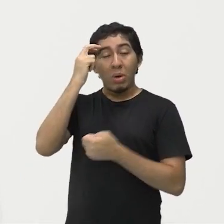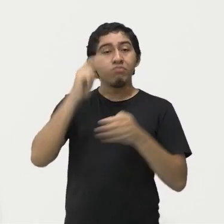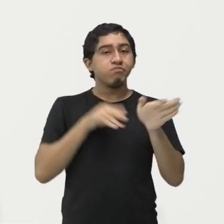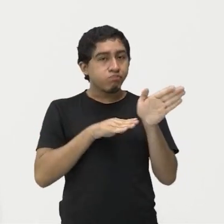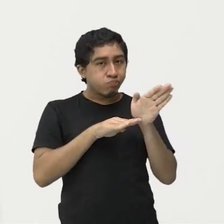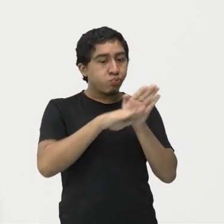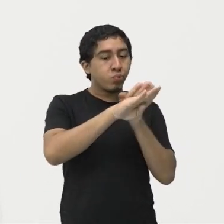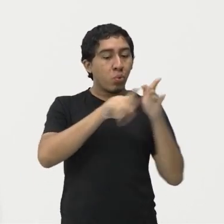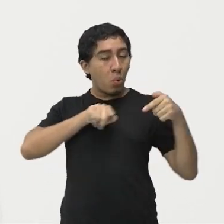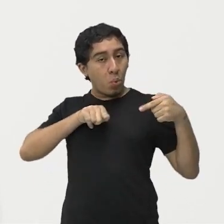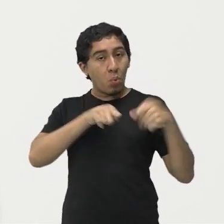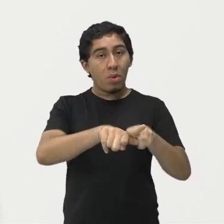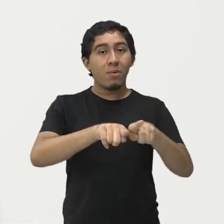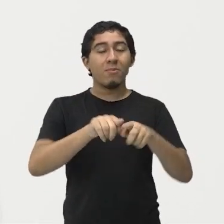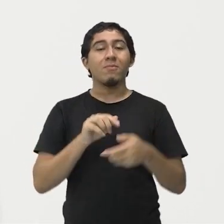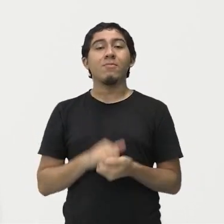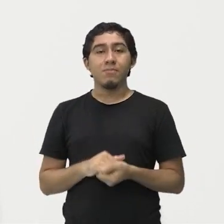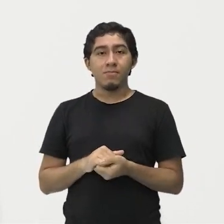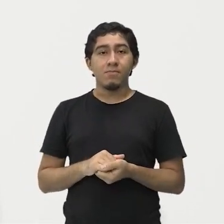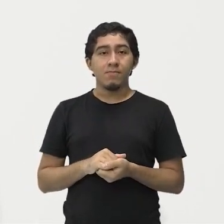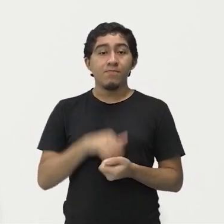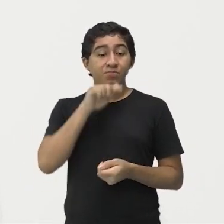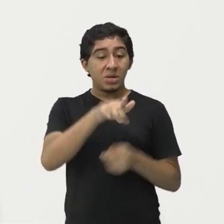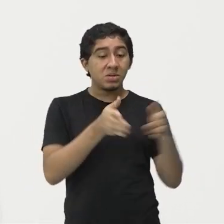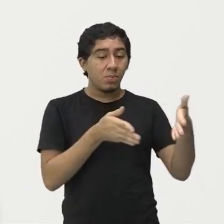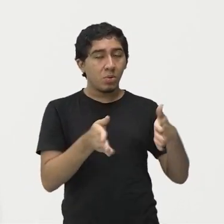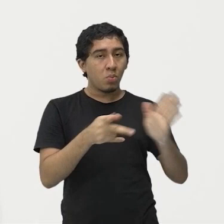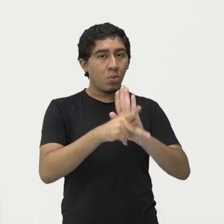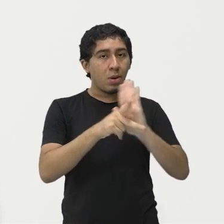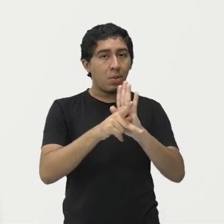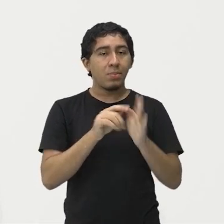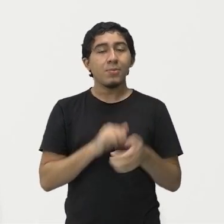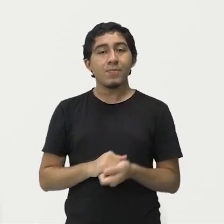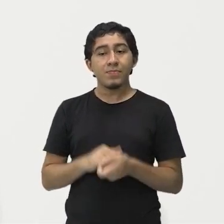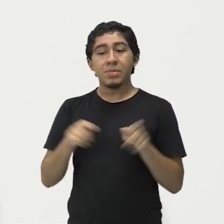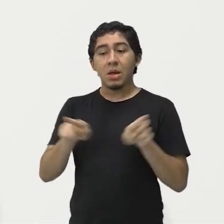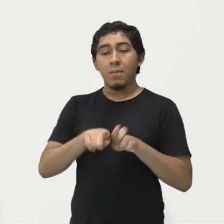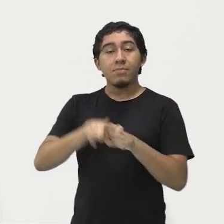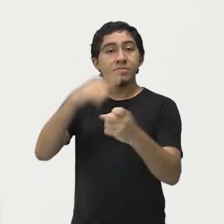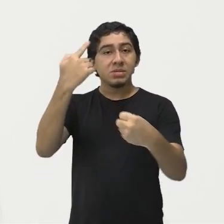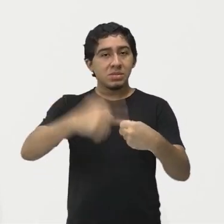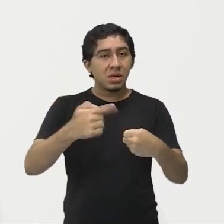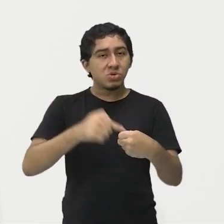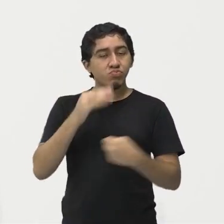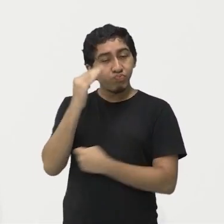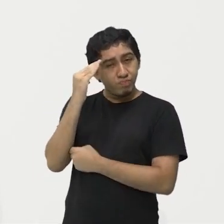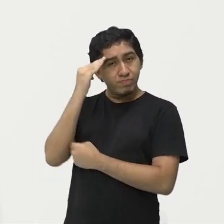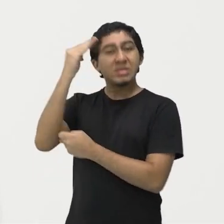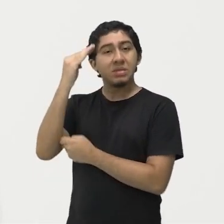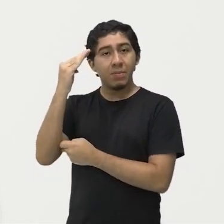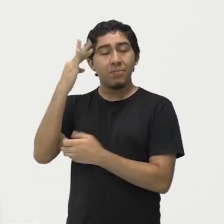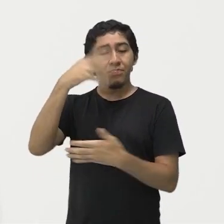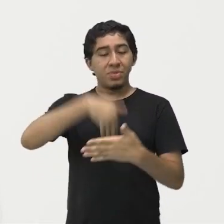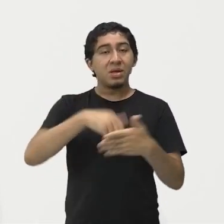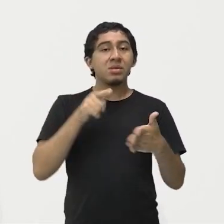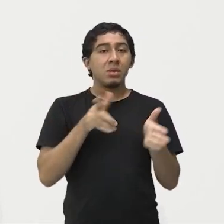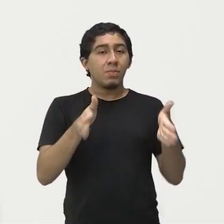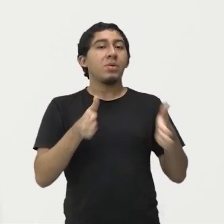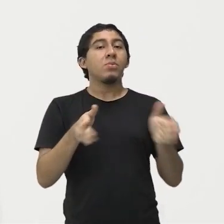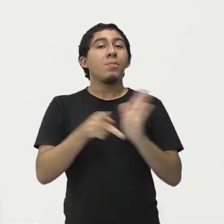período clássico, e a cidade que mais se destacou durante este período foi a cidade